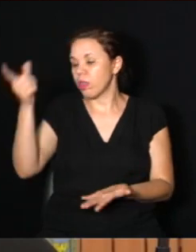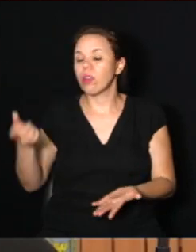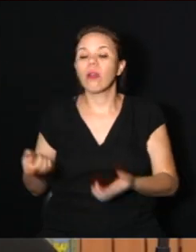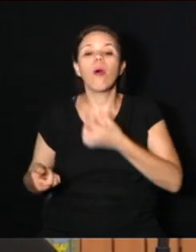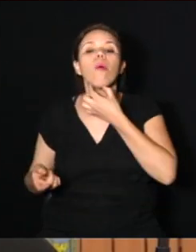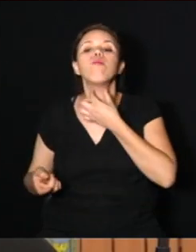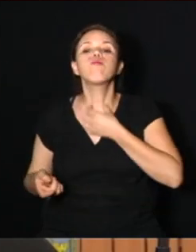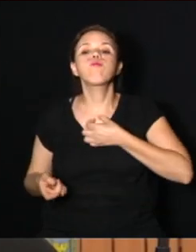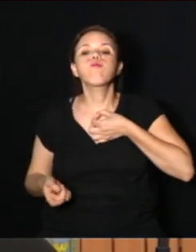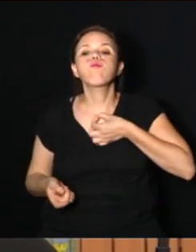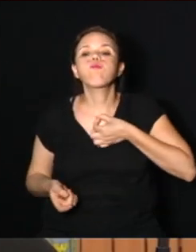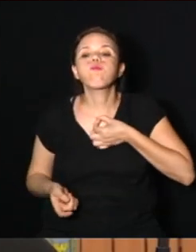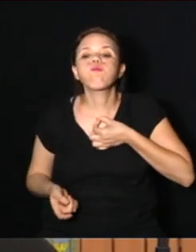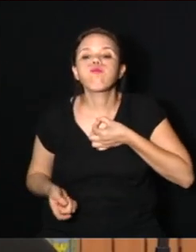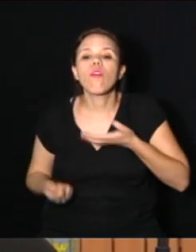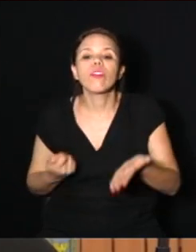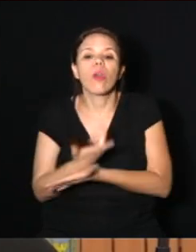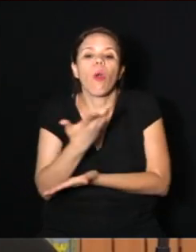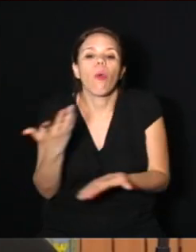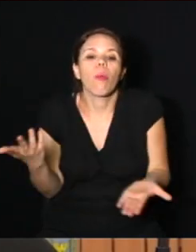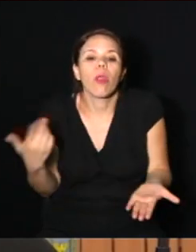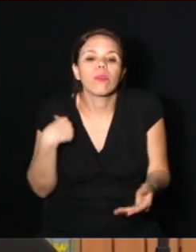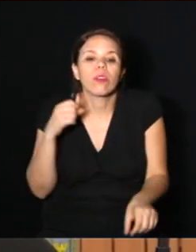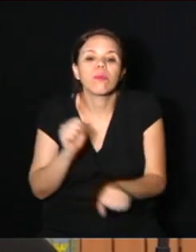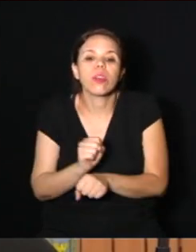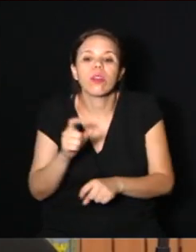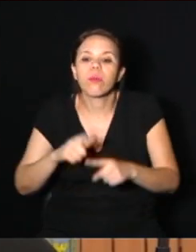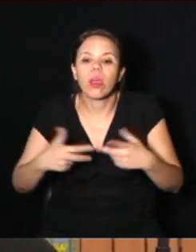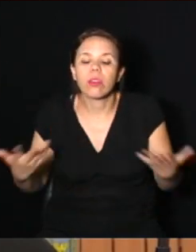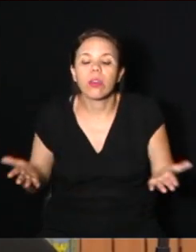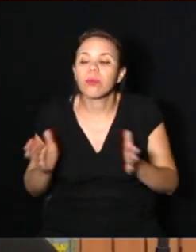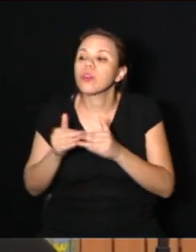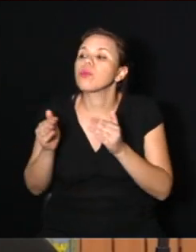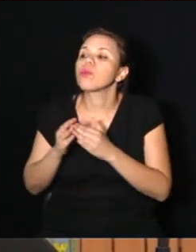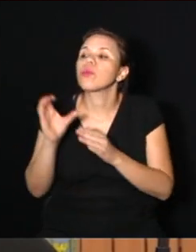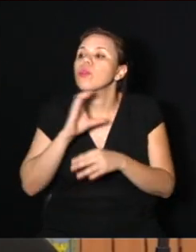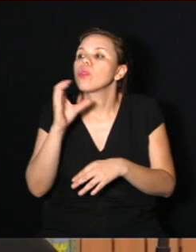ser comprada, e estamos no aguardo aí, pedimos